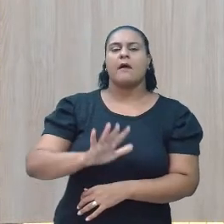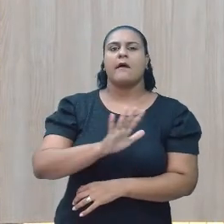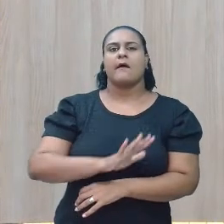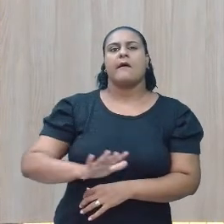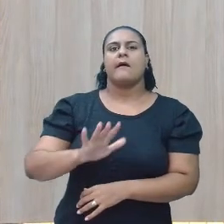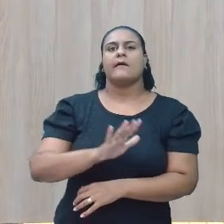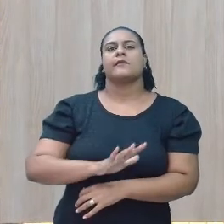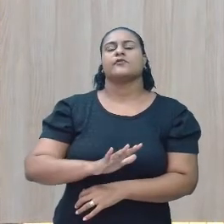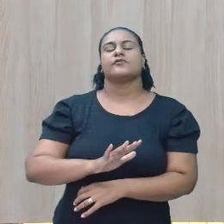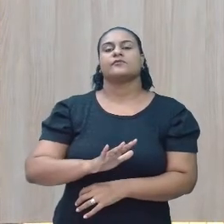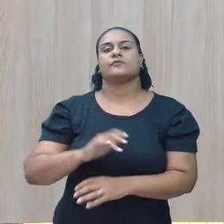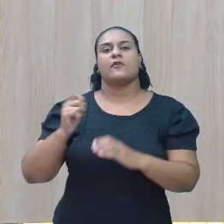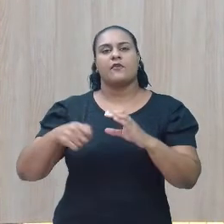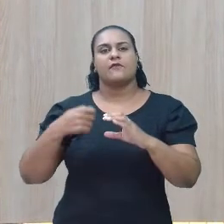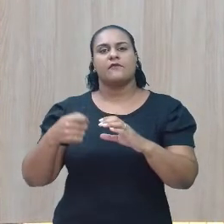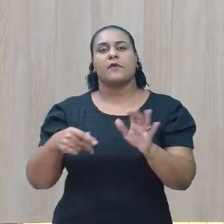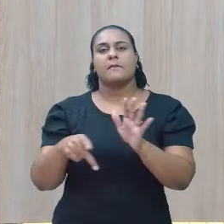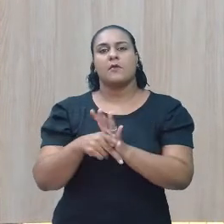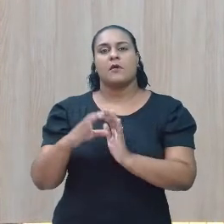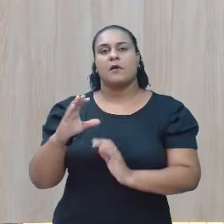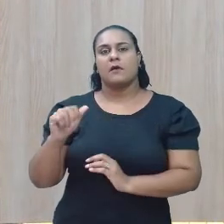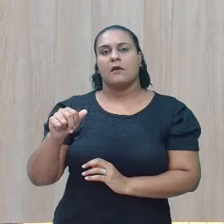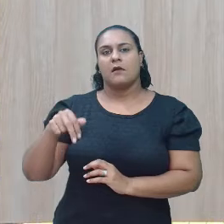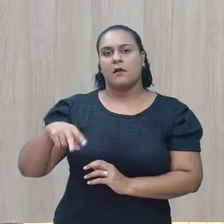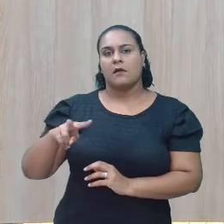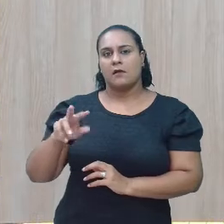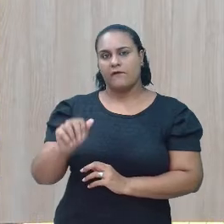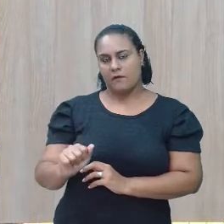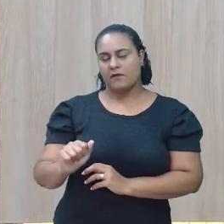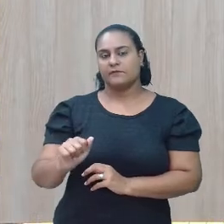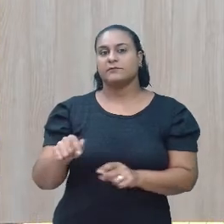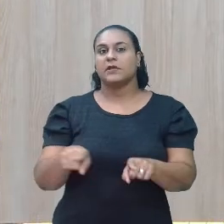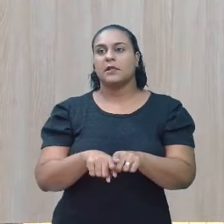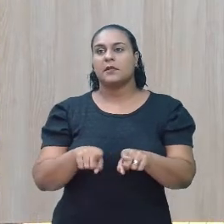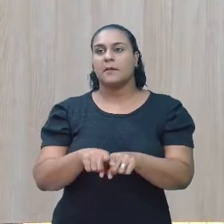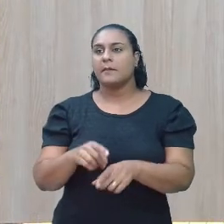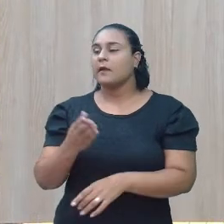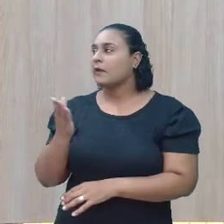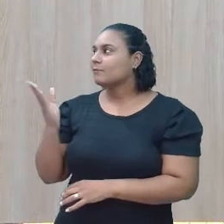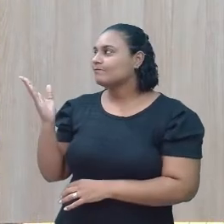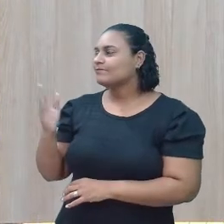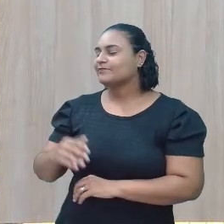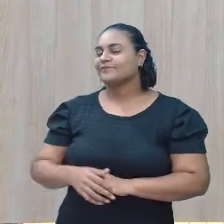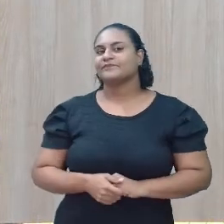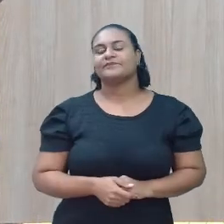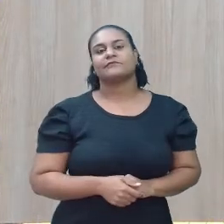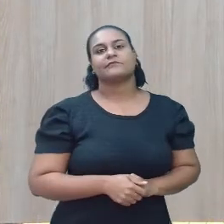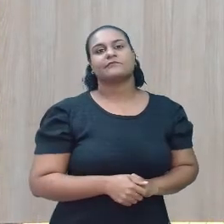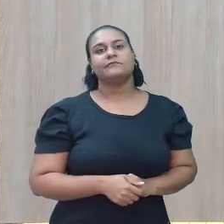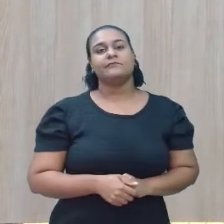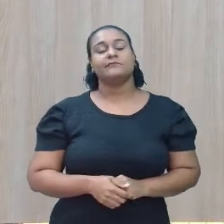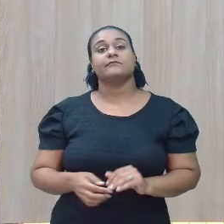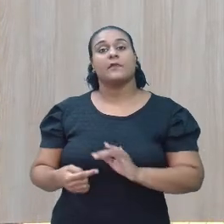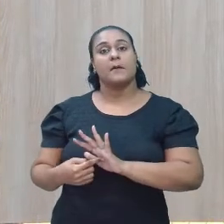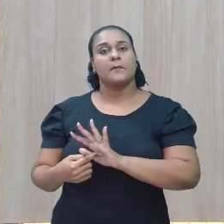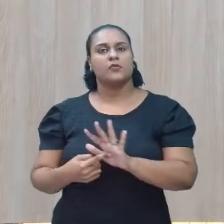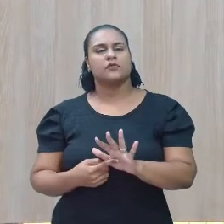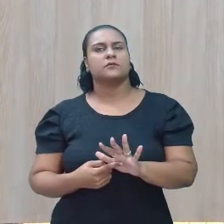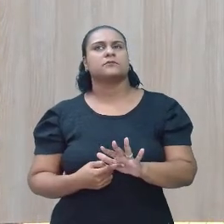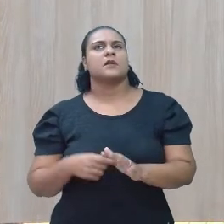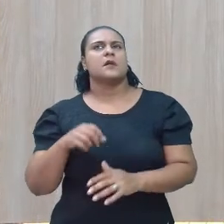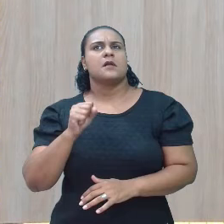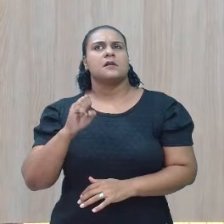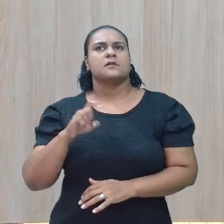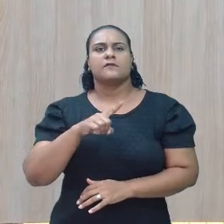aula são do Canva e o avatar é do Bitmoji, tá certo? Então vamos lá, né? Trazendo mais uma vez de que se você